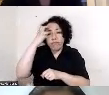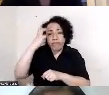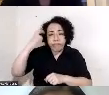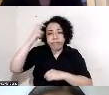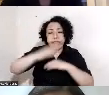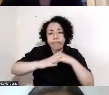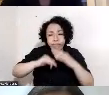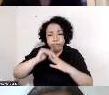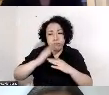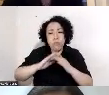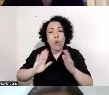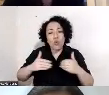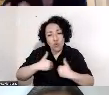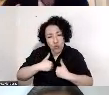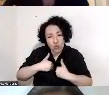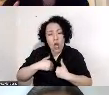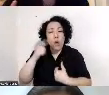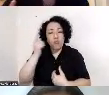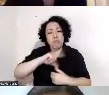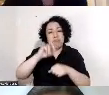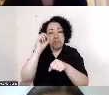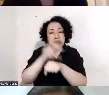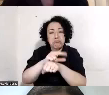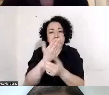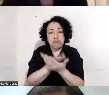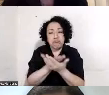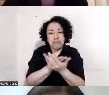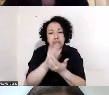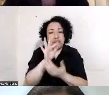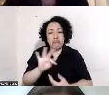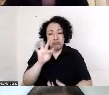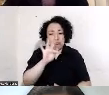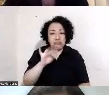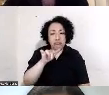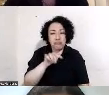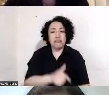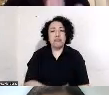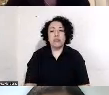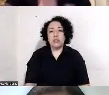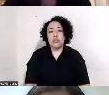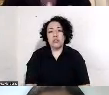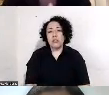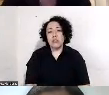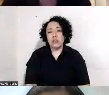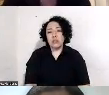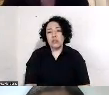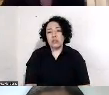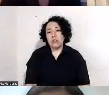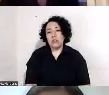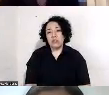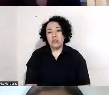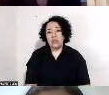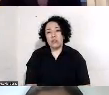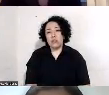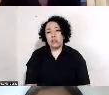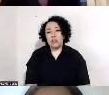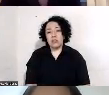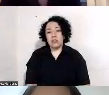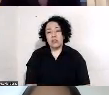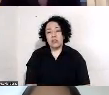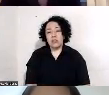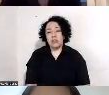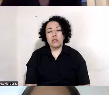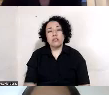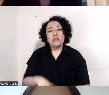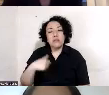reverse engineering, that we looked at these students who were already successful and said, what made you so successful? E eu